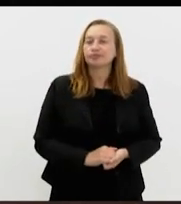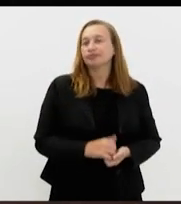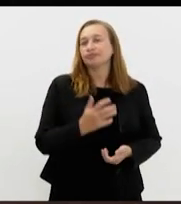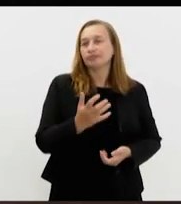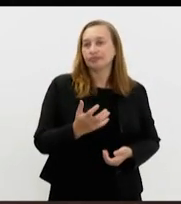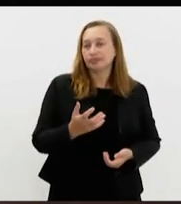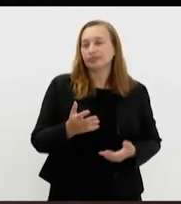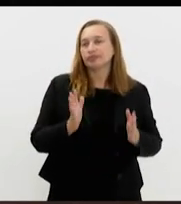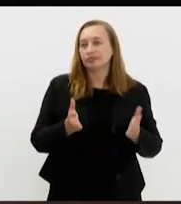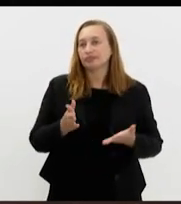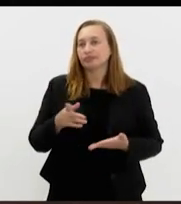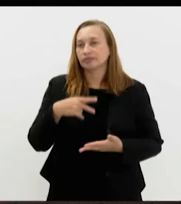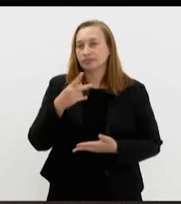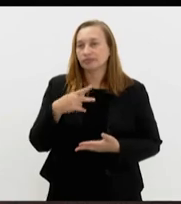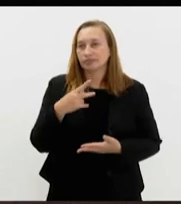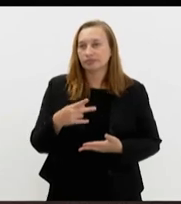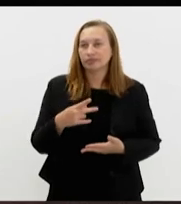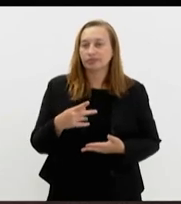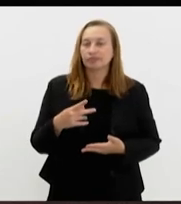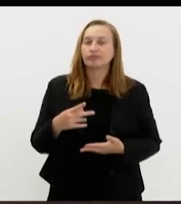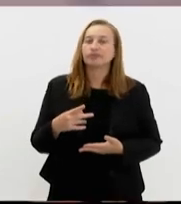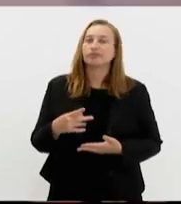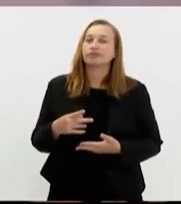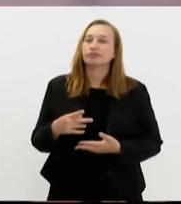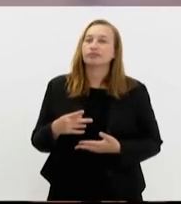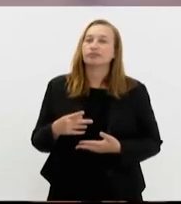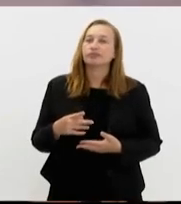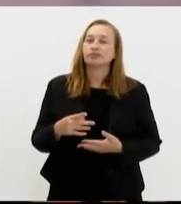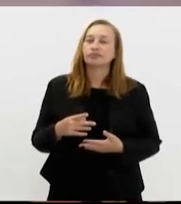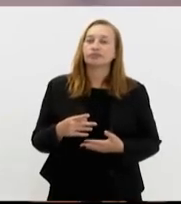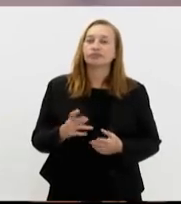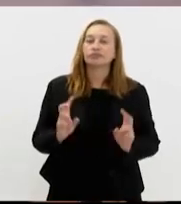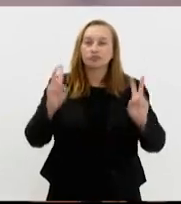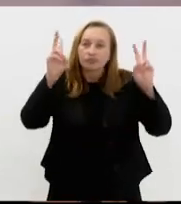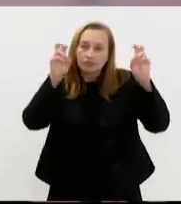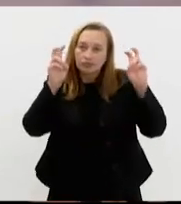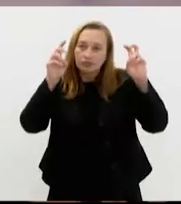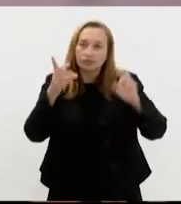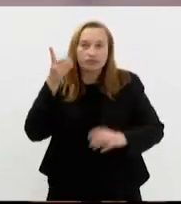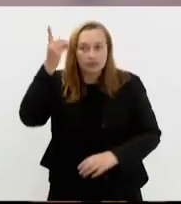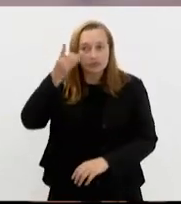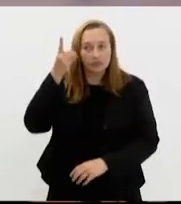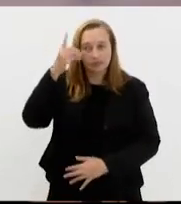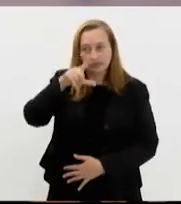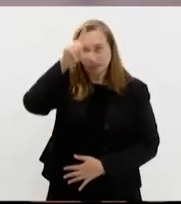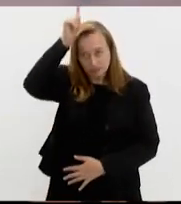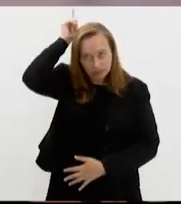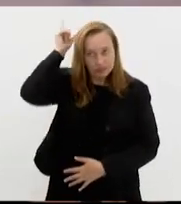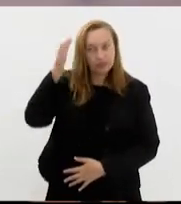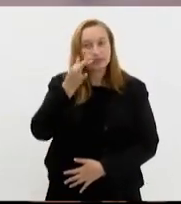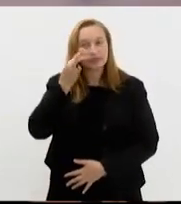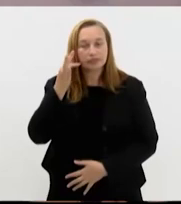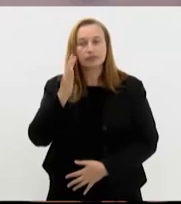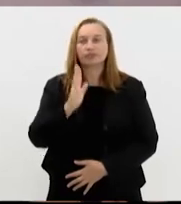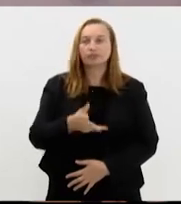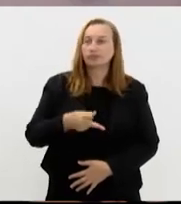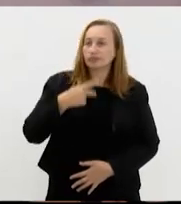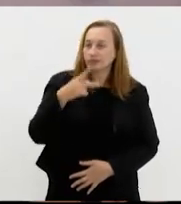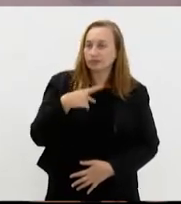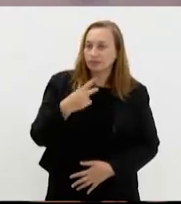já apresentadas pelo deputado Luiz Paulo, pelo deputado Flávio Serafini, e vou tentar fazer uma análise